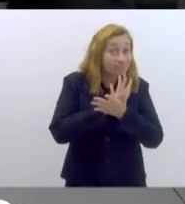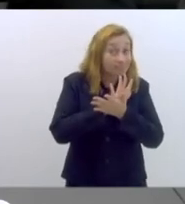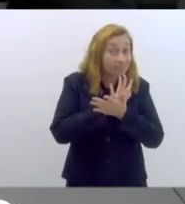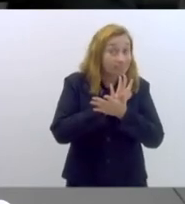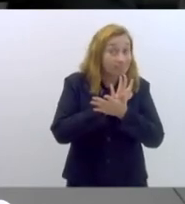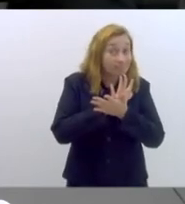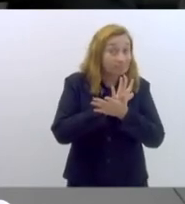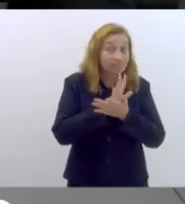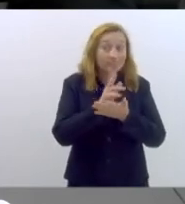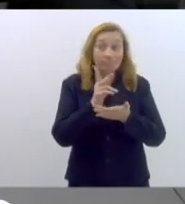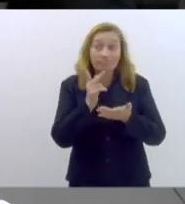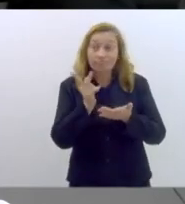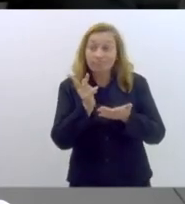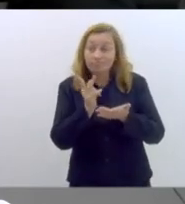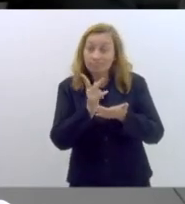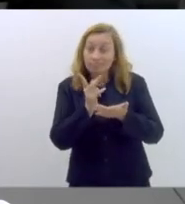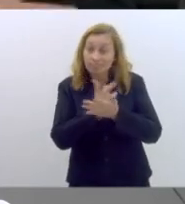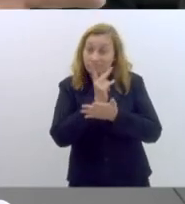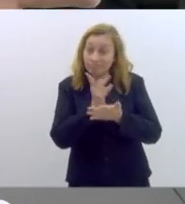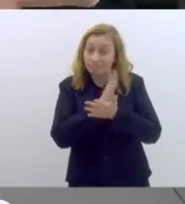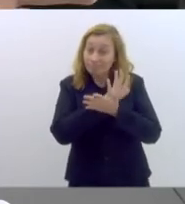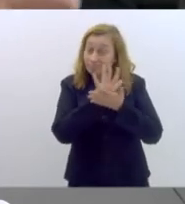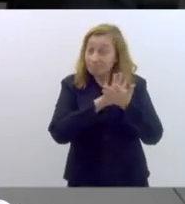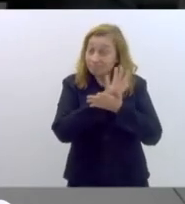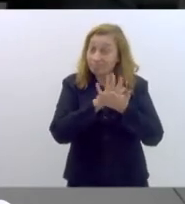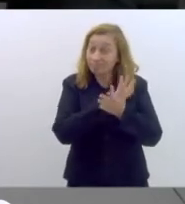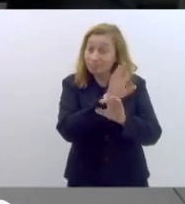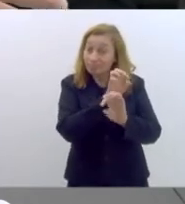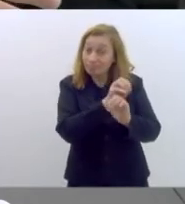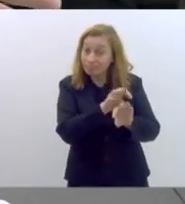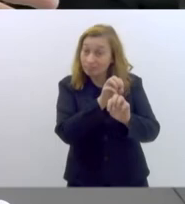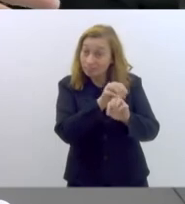nada errado, acredito, nas aulas que eu dei em